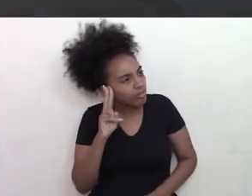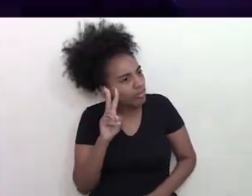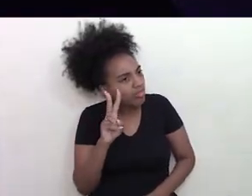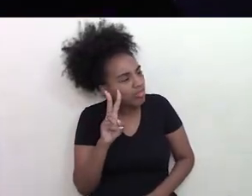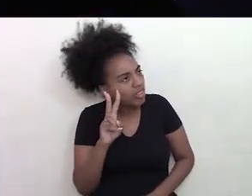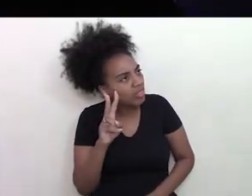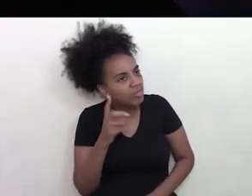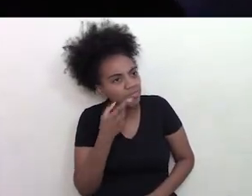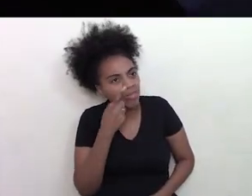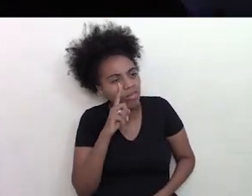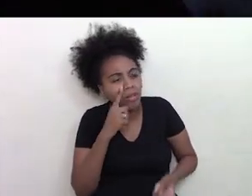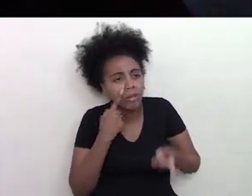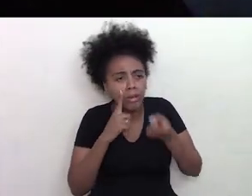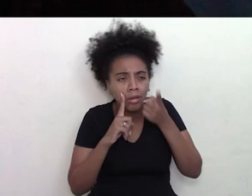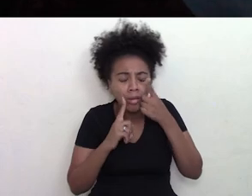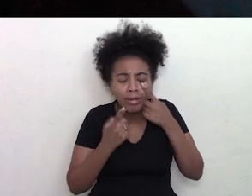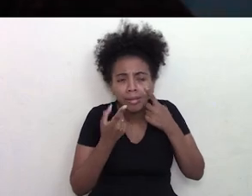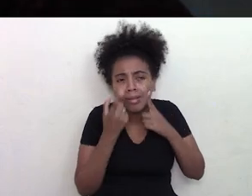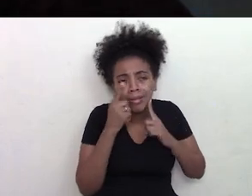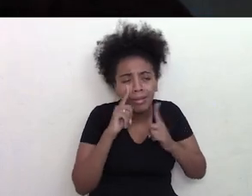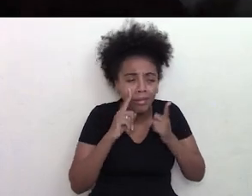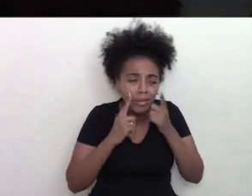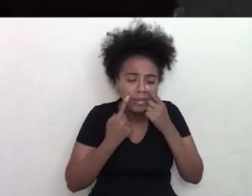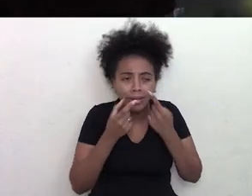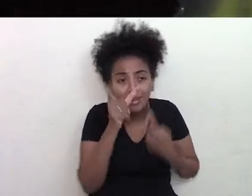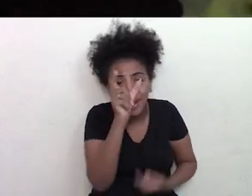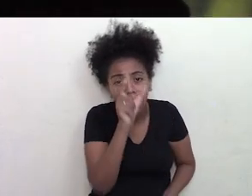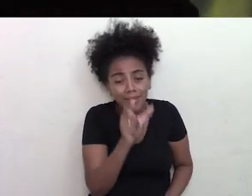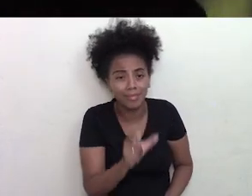Eu não quero ver.